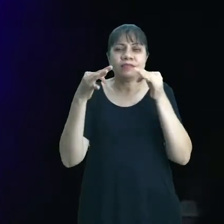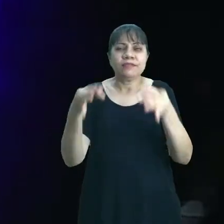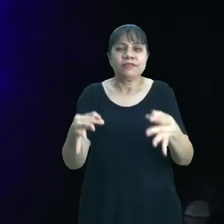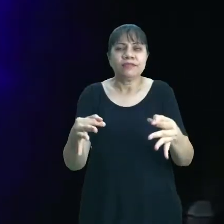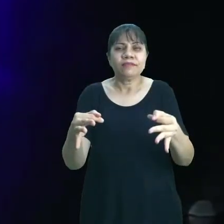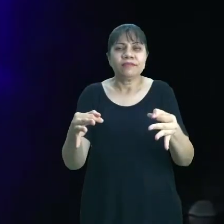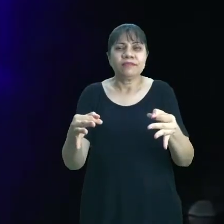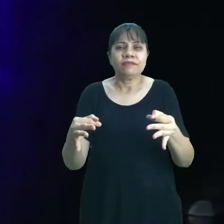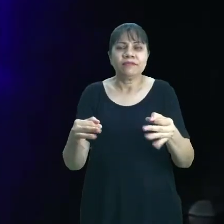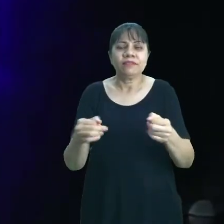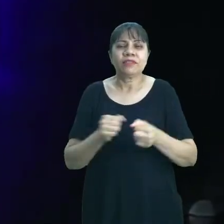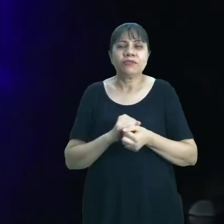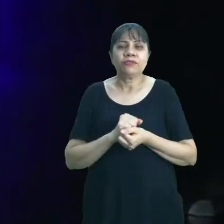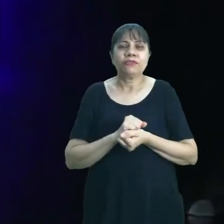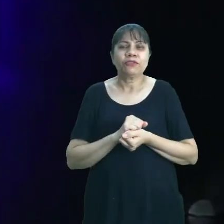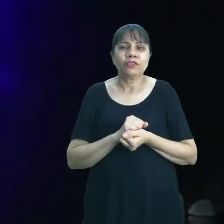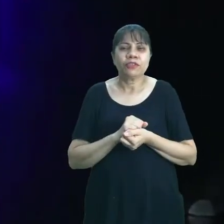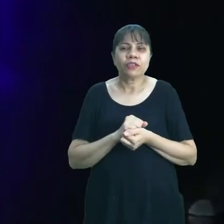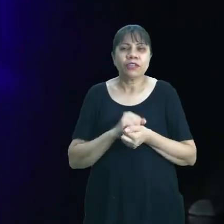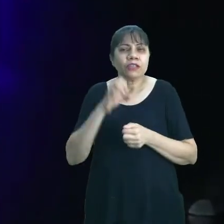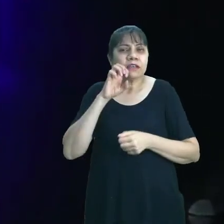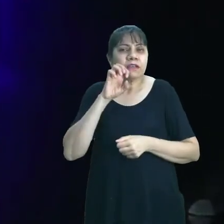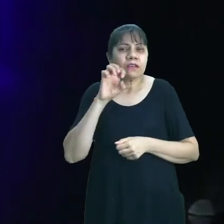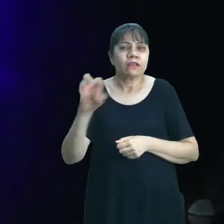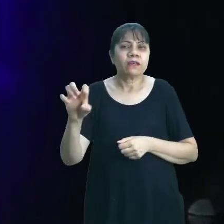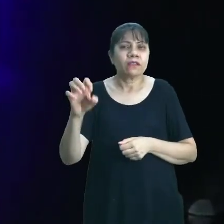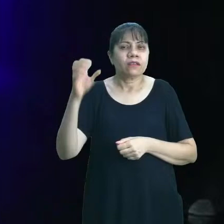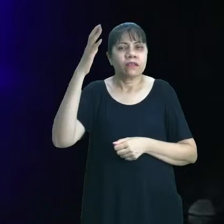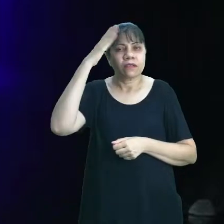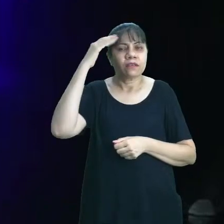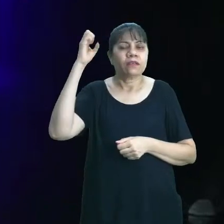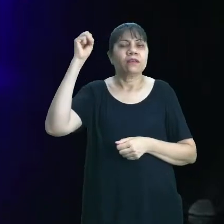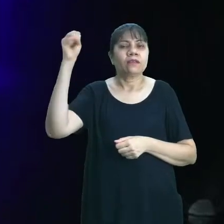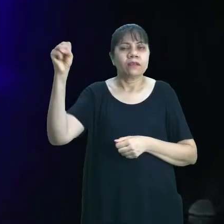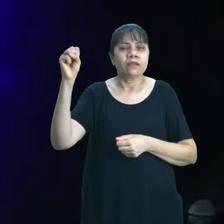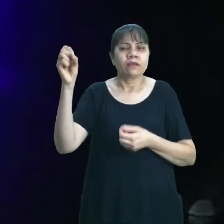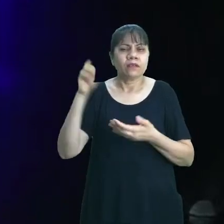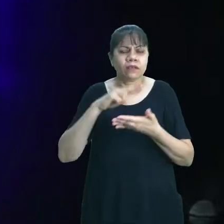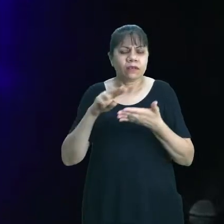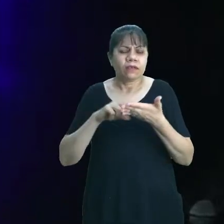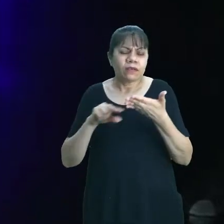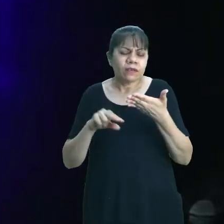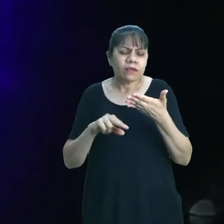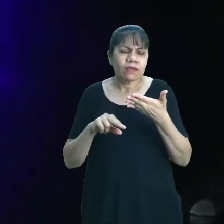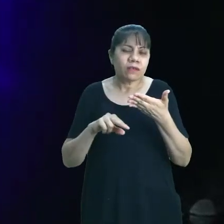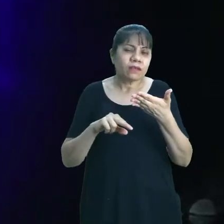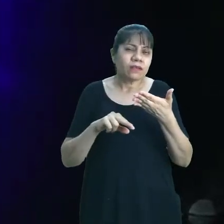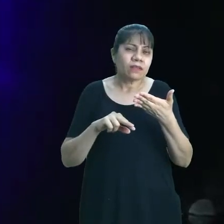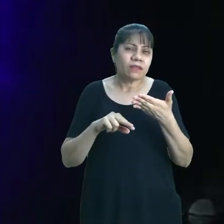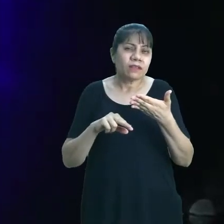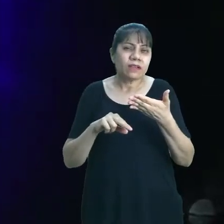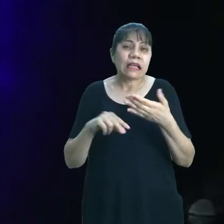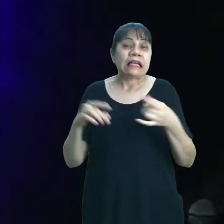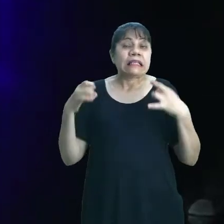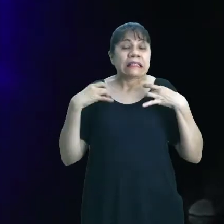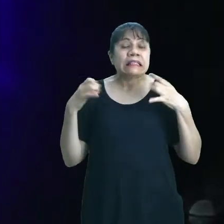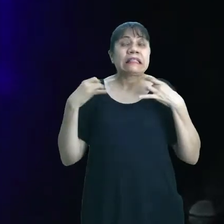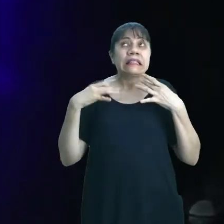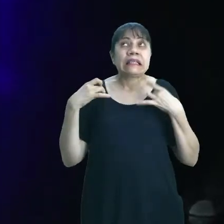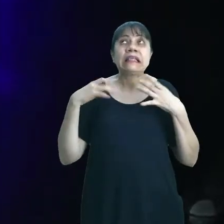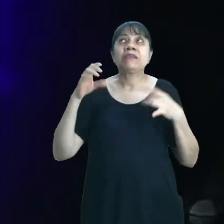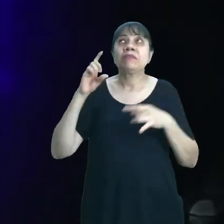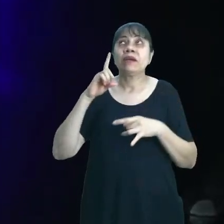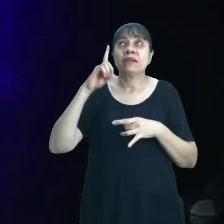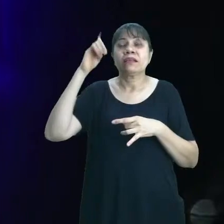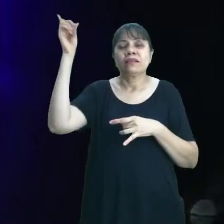que o pregador, que Salomão diz: agora que já se ouviu tudo, aqui está a conclusão: tema a Deus. E